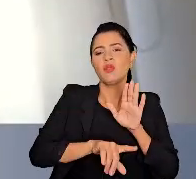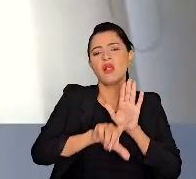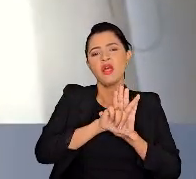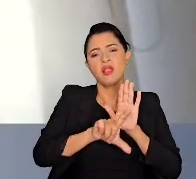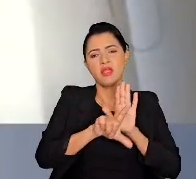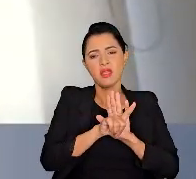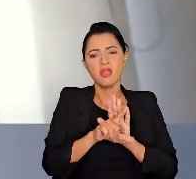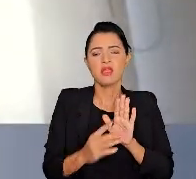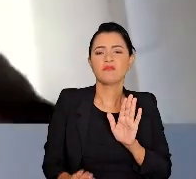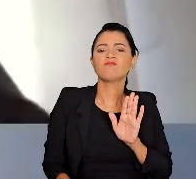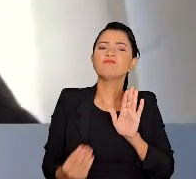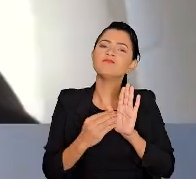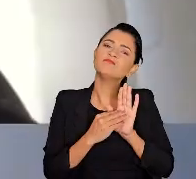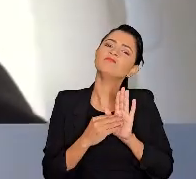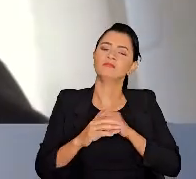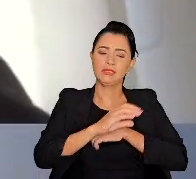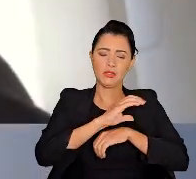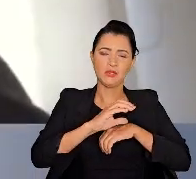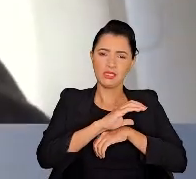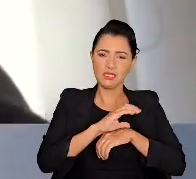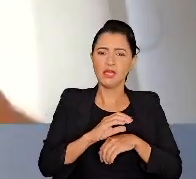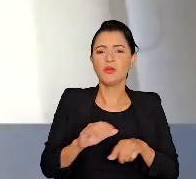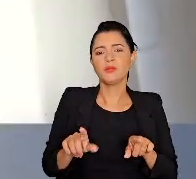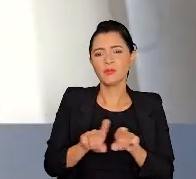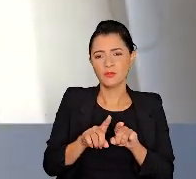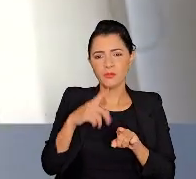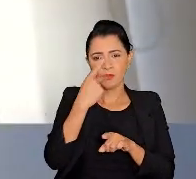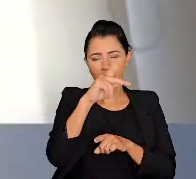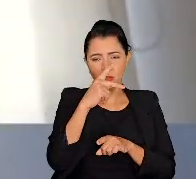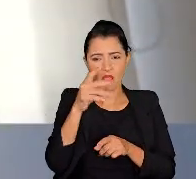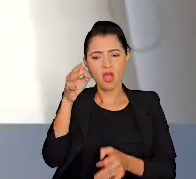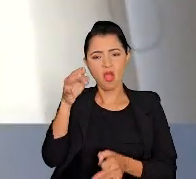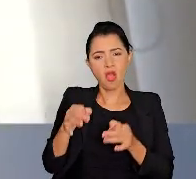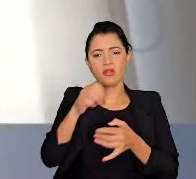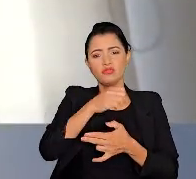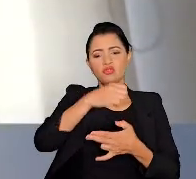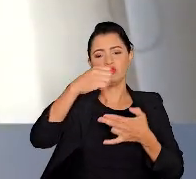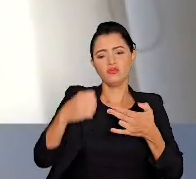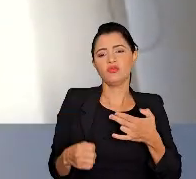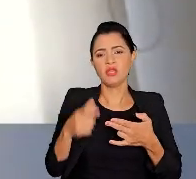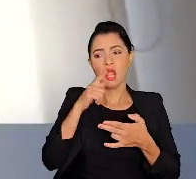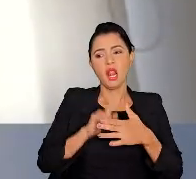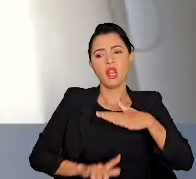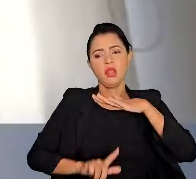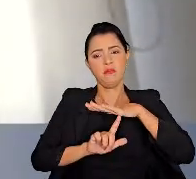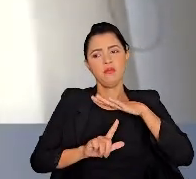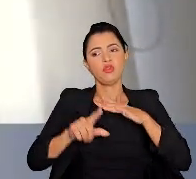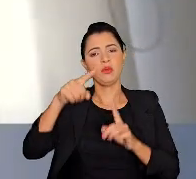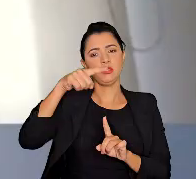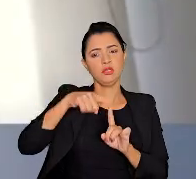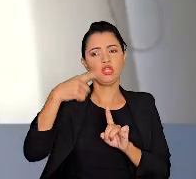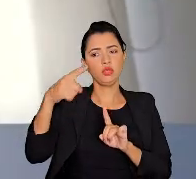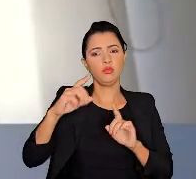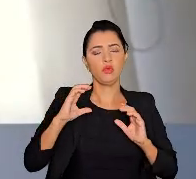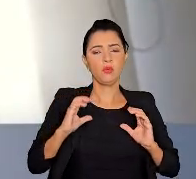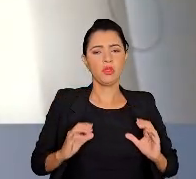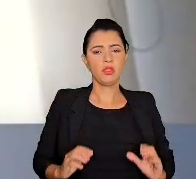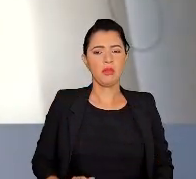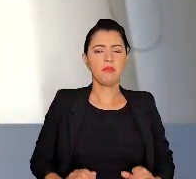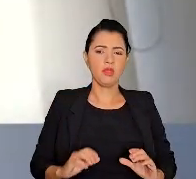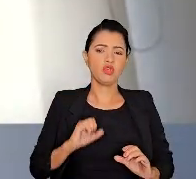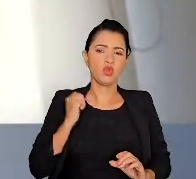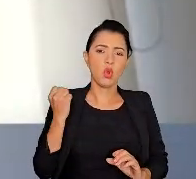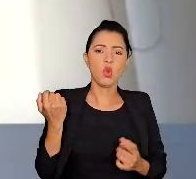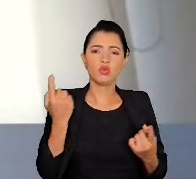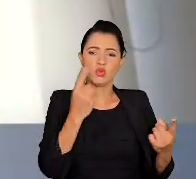sua Constituição e agora na sua jurisprudência, limites para esse tipo de atitude. E para quem viu o filme, ou